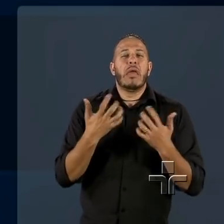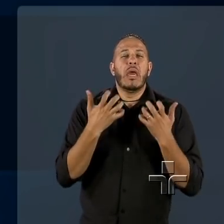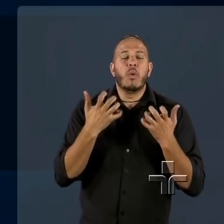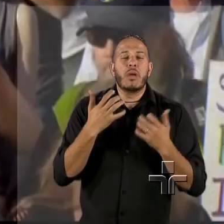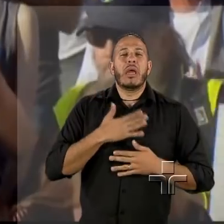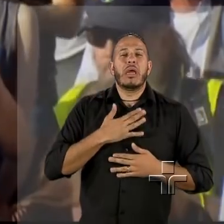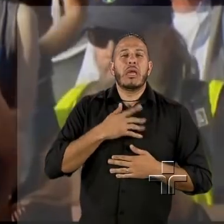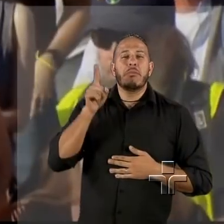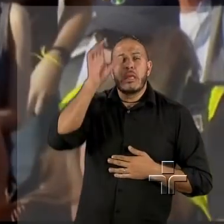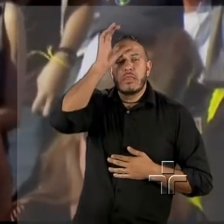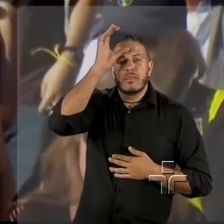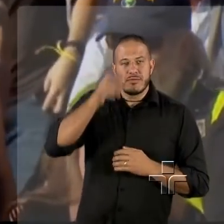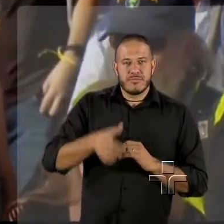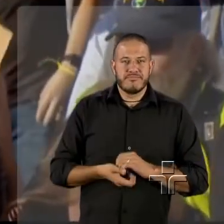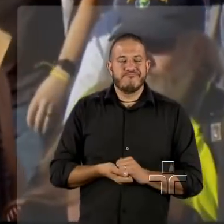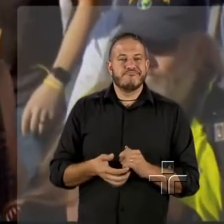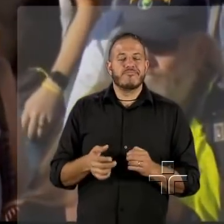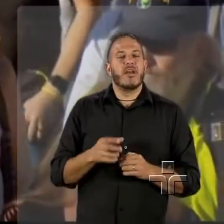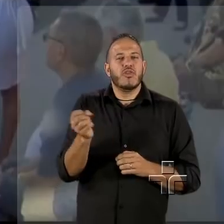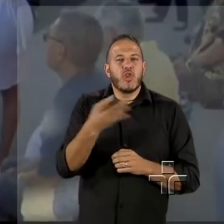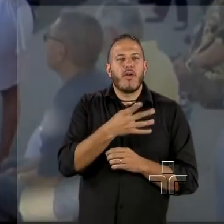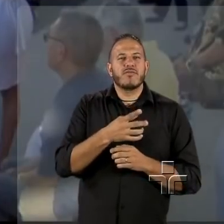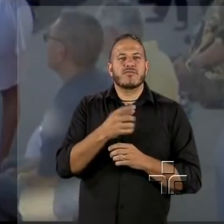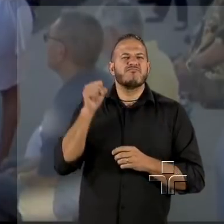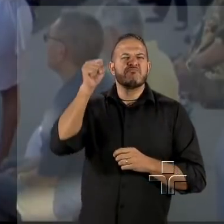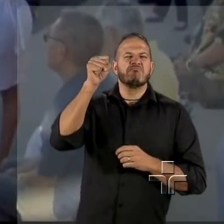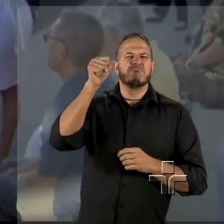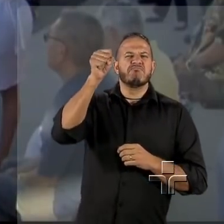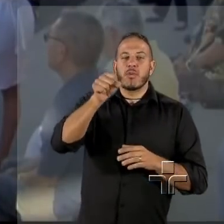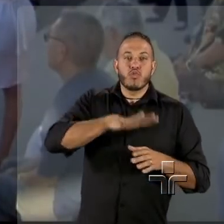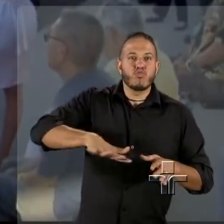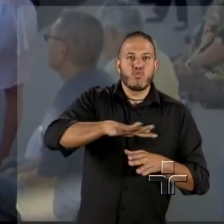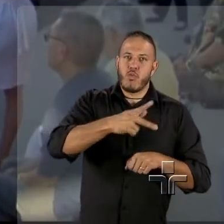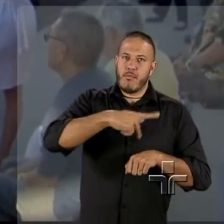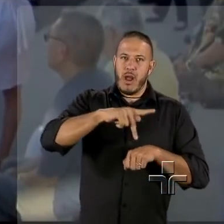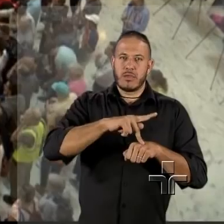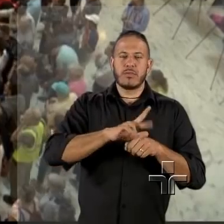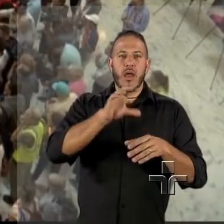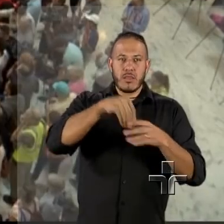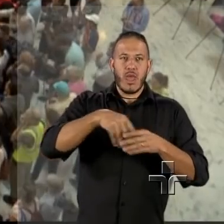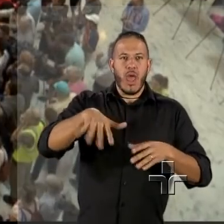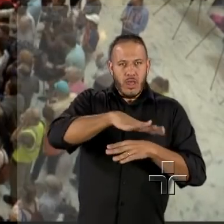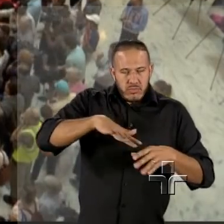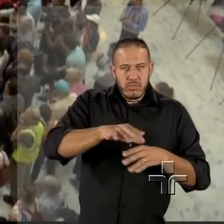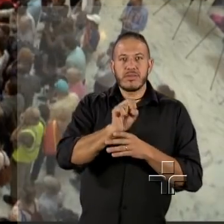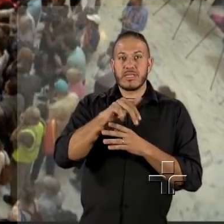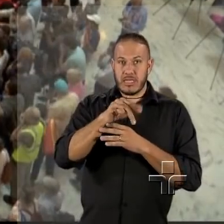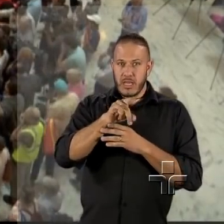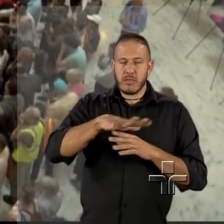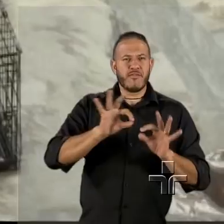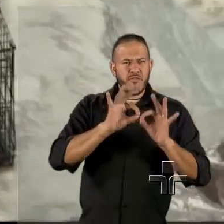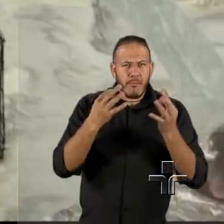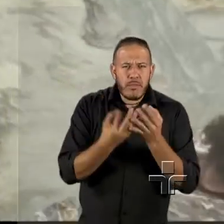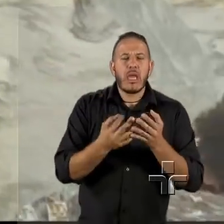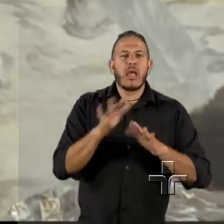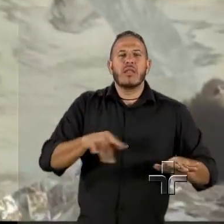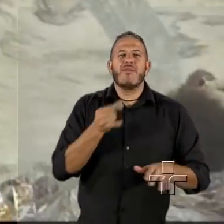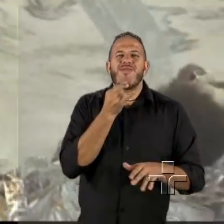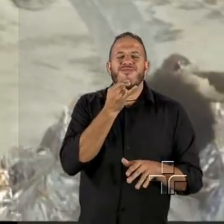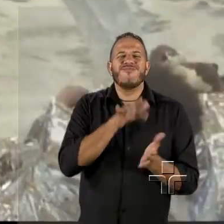dos ilegais. Desde abril, pais e filhos estão sendo separados nas fronteiras e mantidos presos como